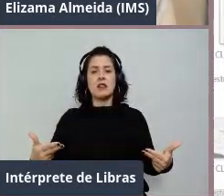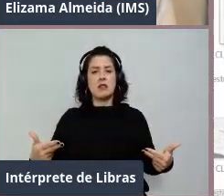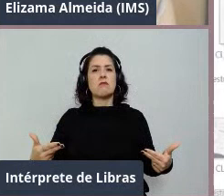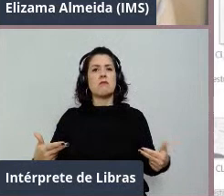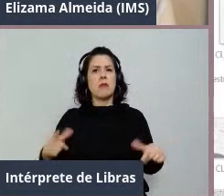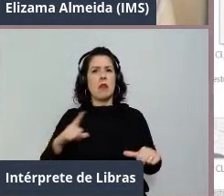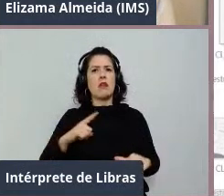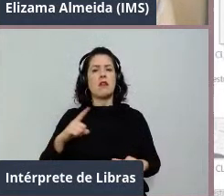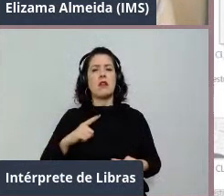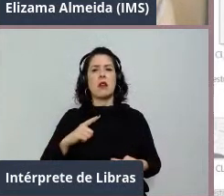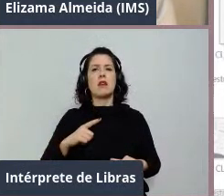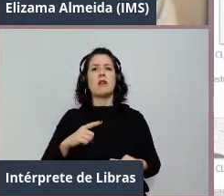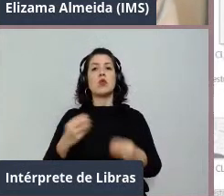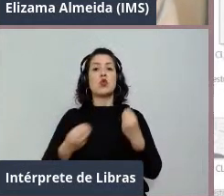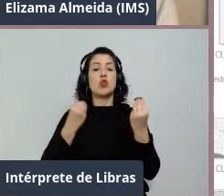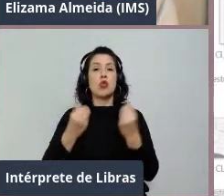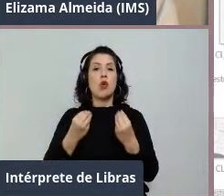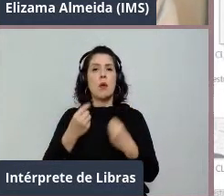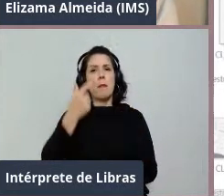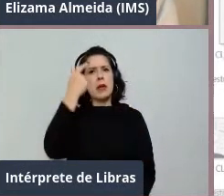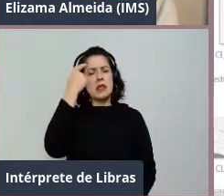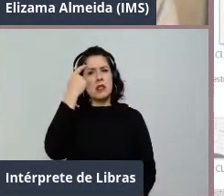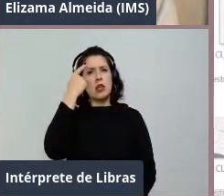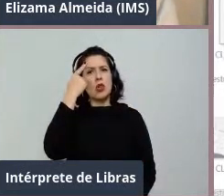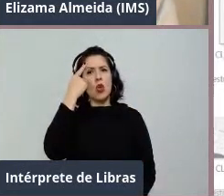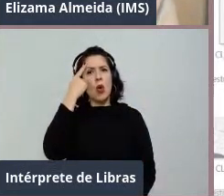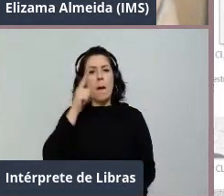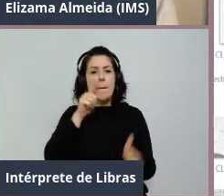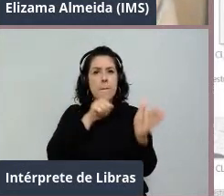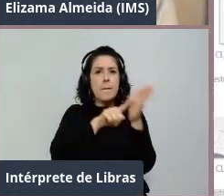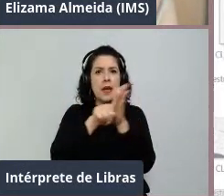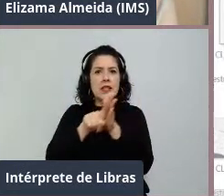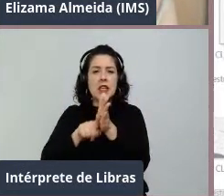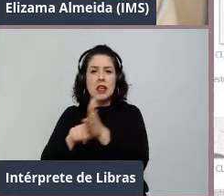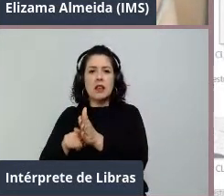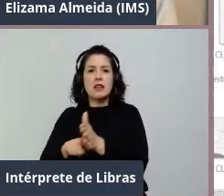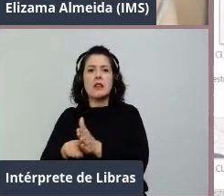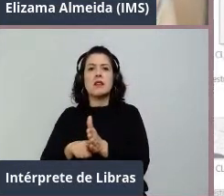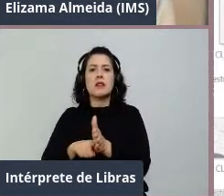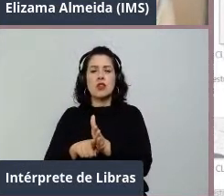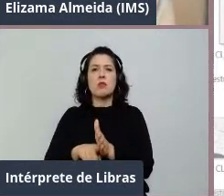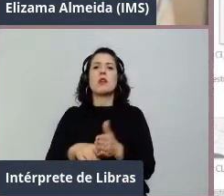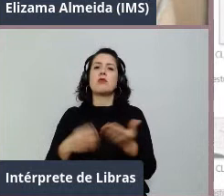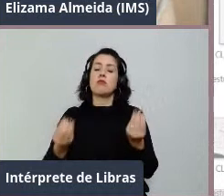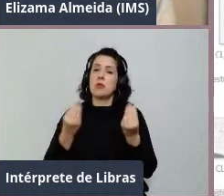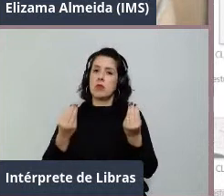à espera de pesquisadores, né? Convocamos os pesquisadores para olharem